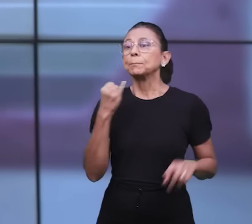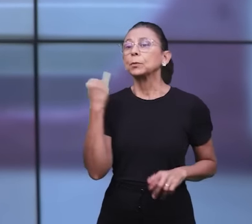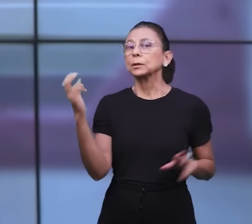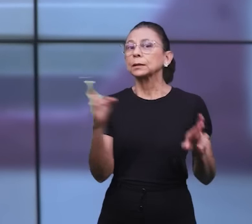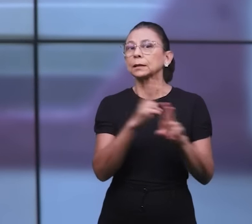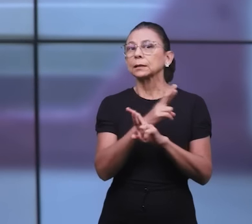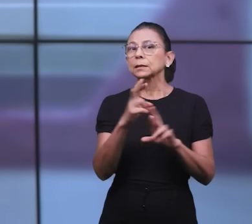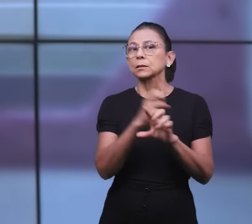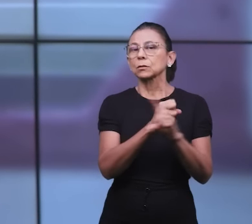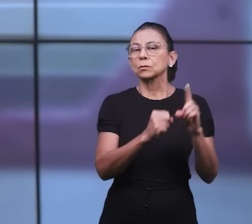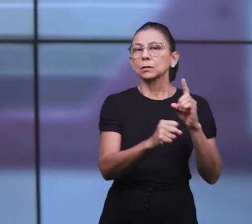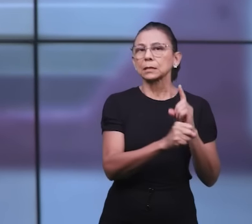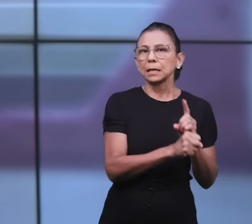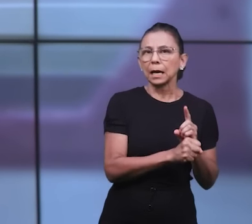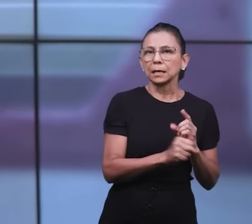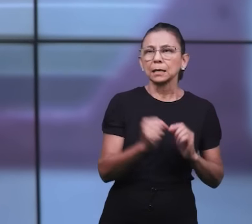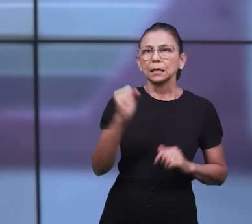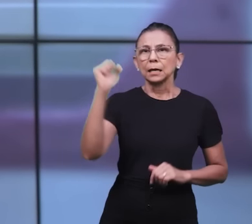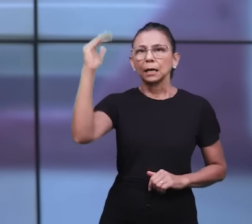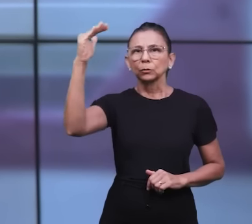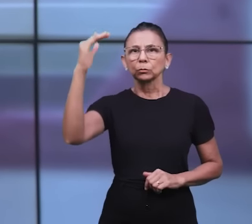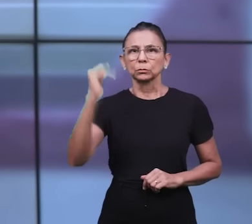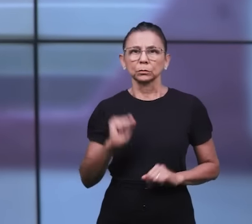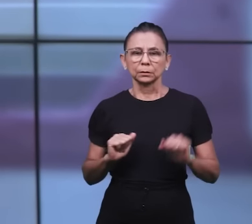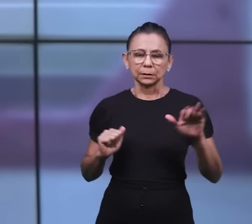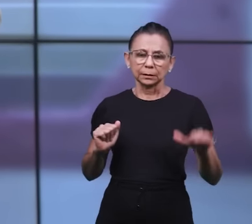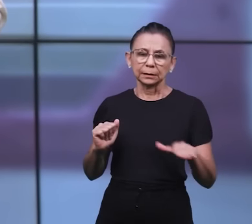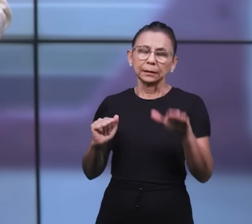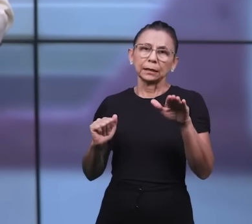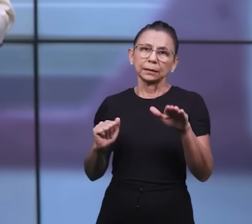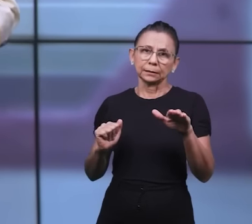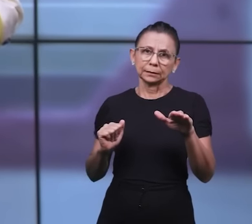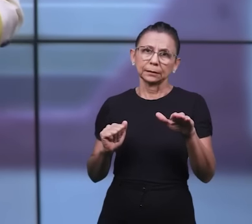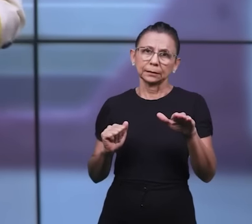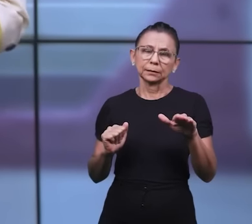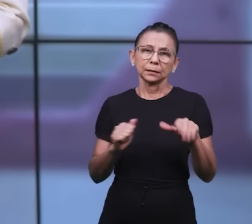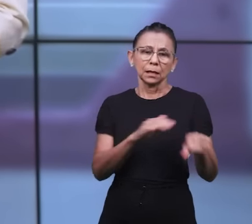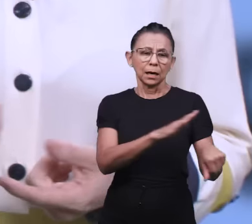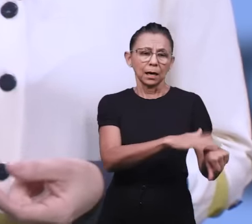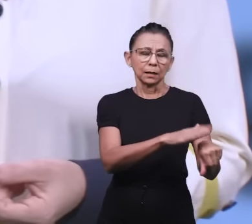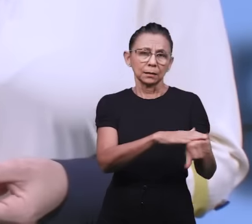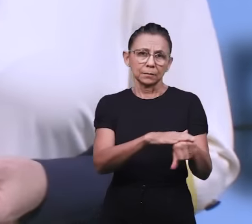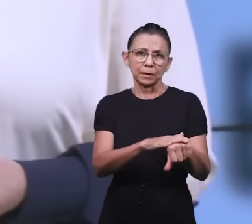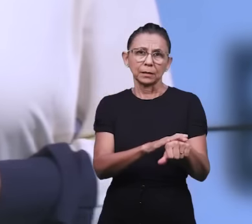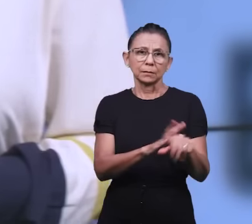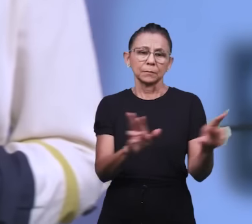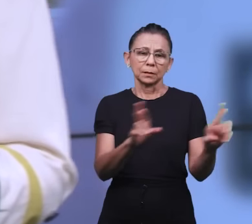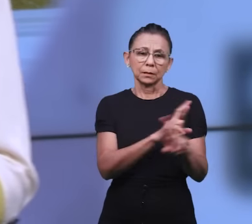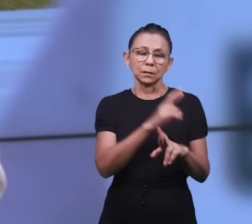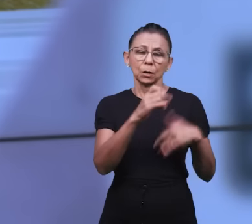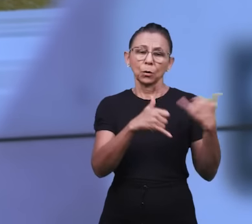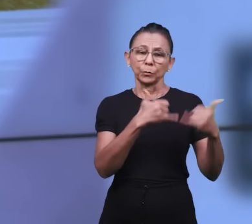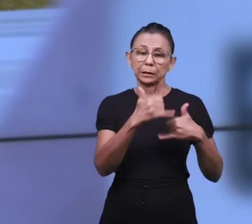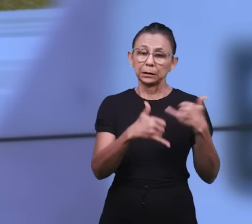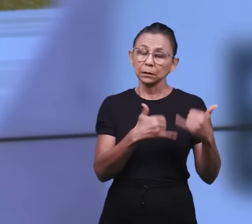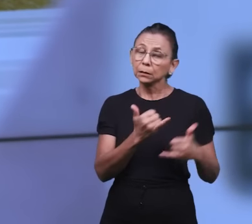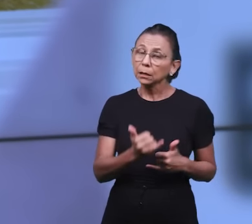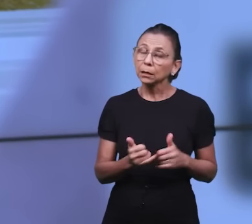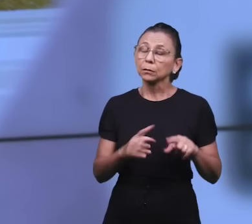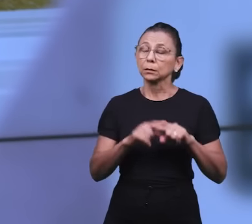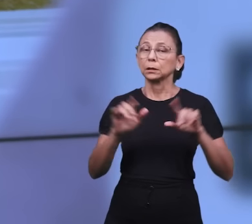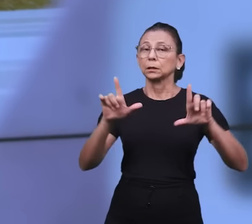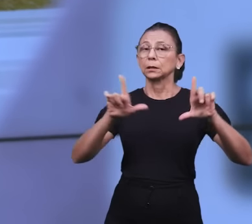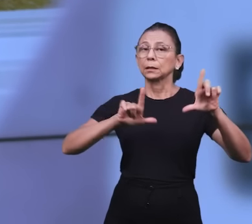sociais entre as crianças que os adultos entre as próprias crianças e que o uso excessivo das Telas interfere